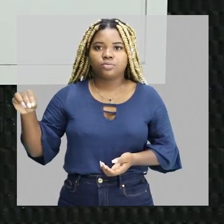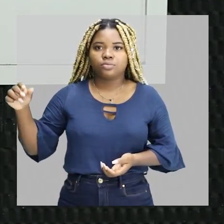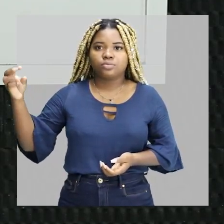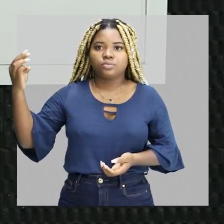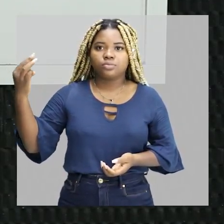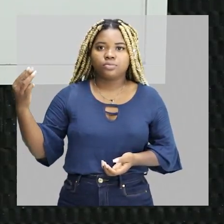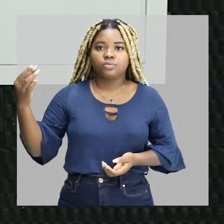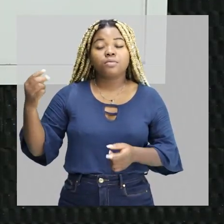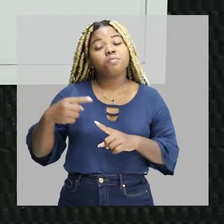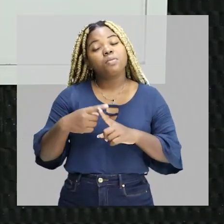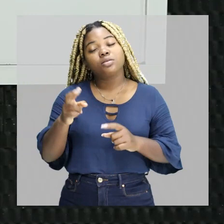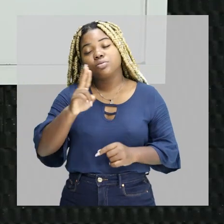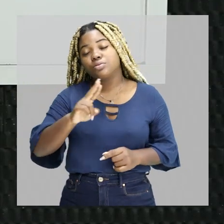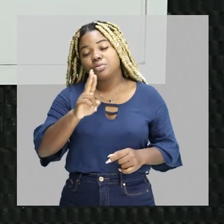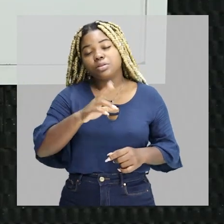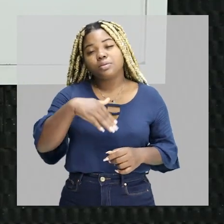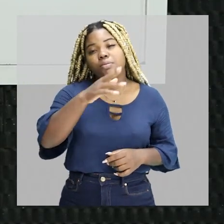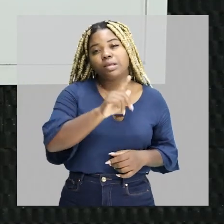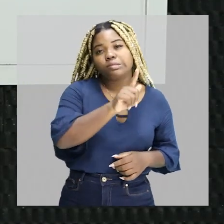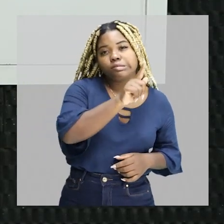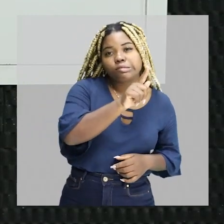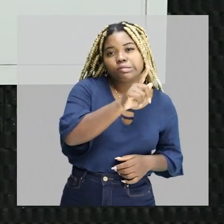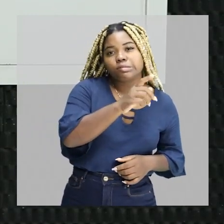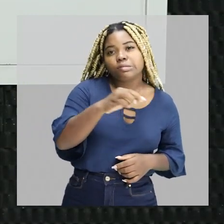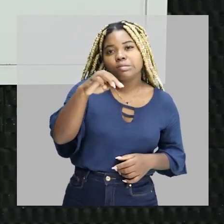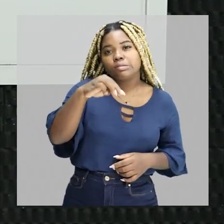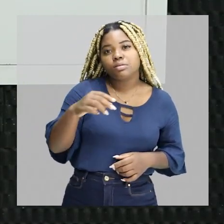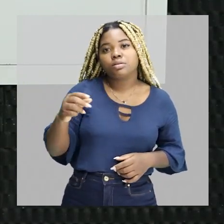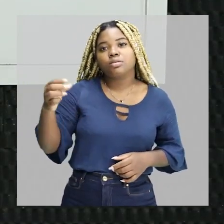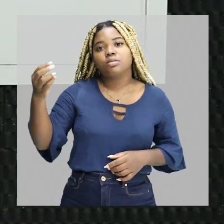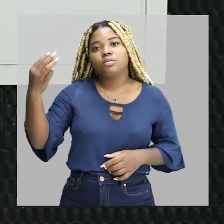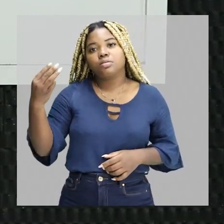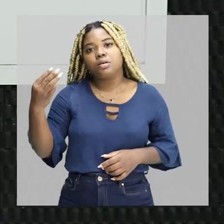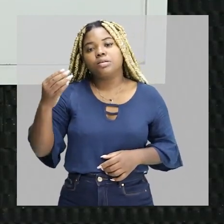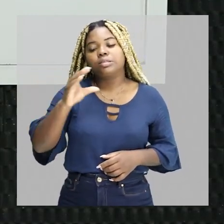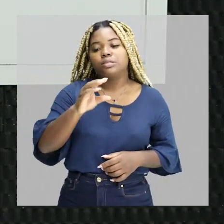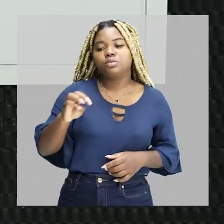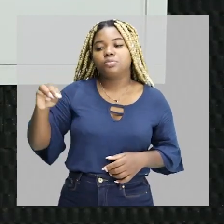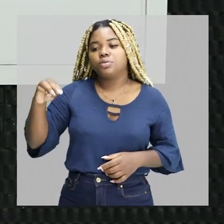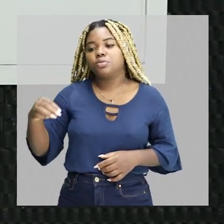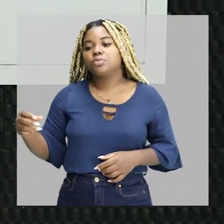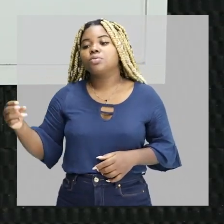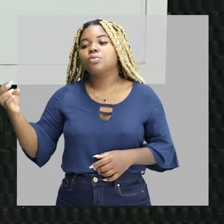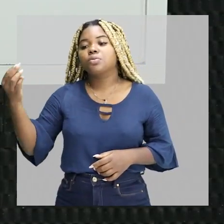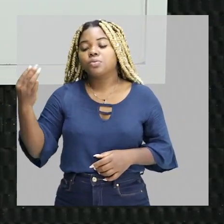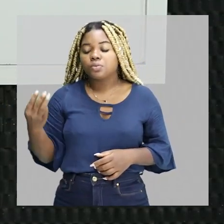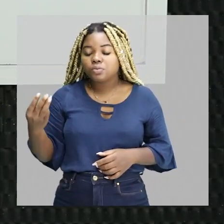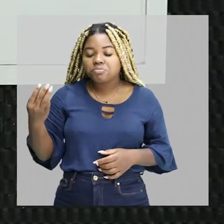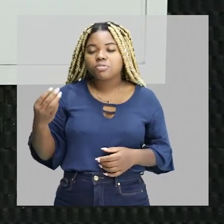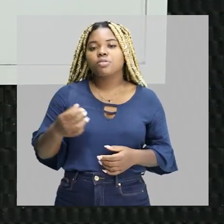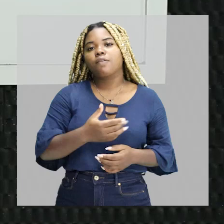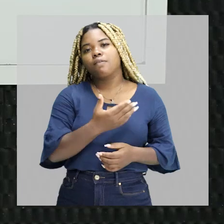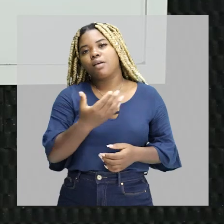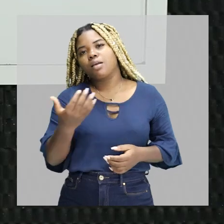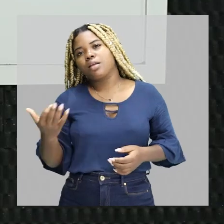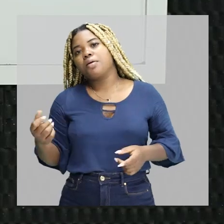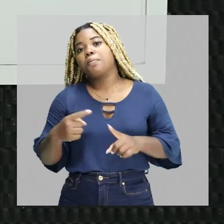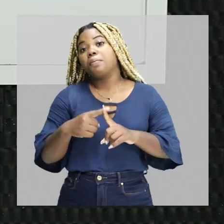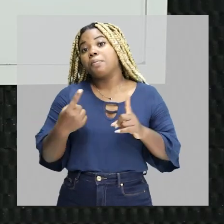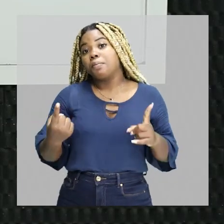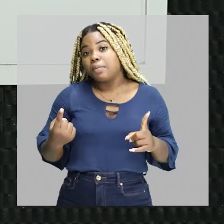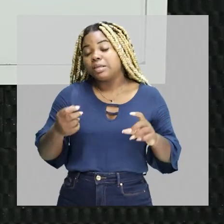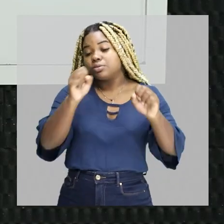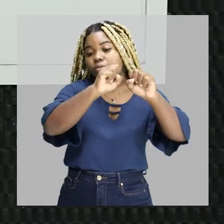gente utiliza muito grama por metro cúbico, grama por centímetro cúbico e por aí vai, tá certo? Mas no sistema internacional